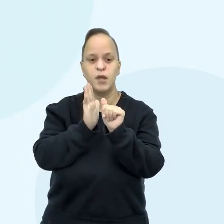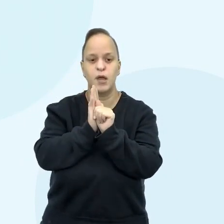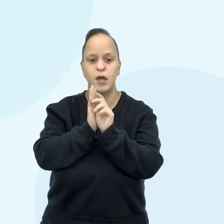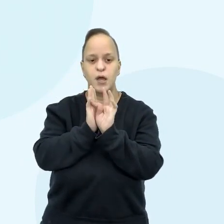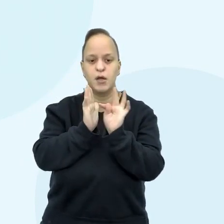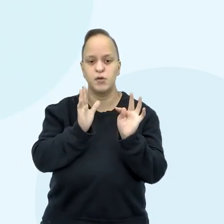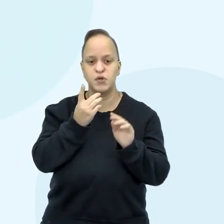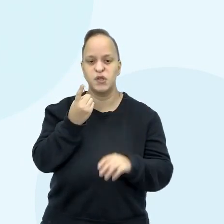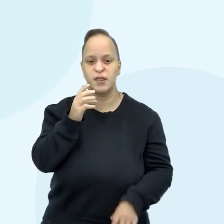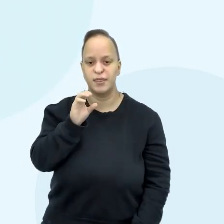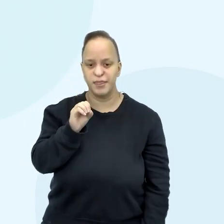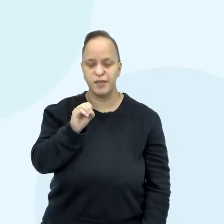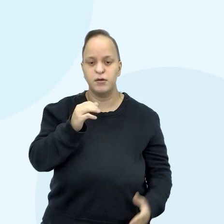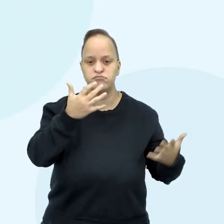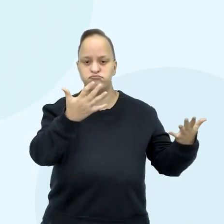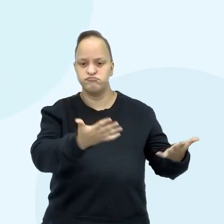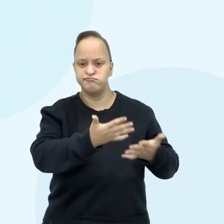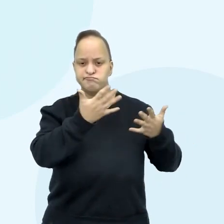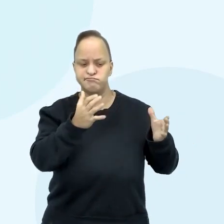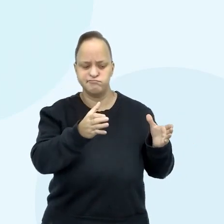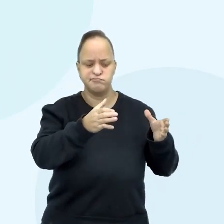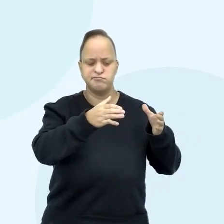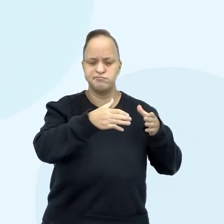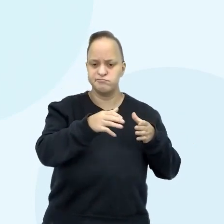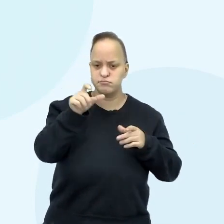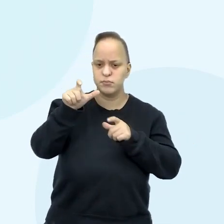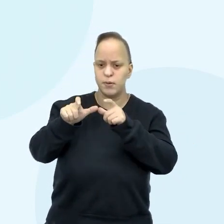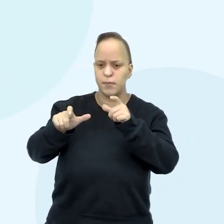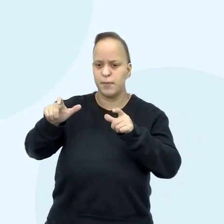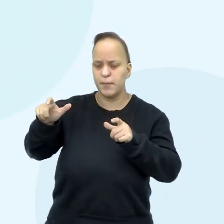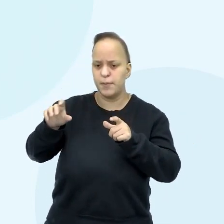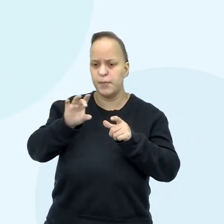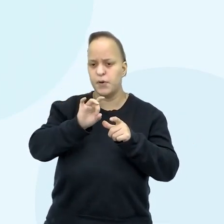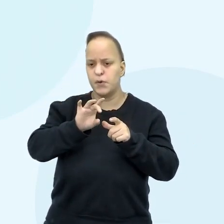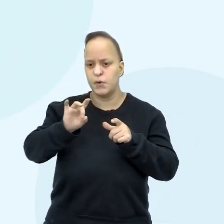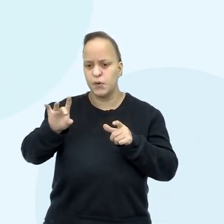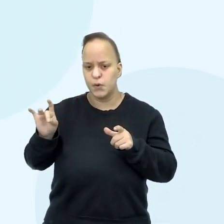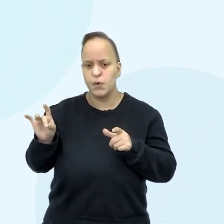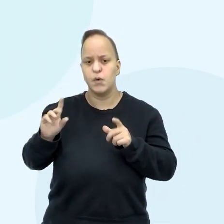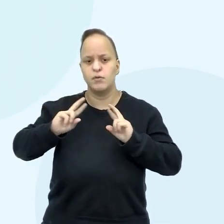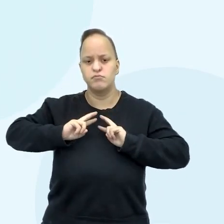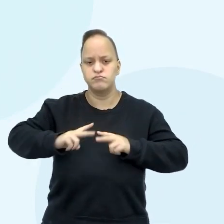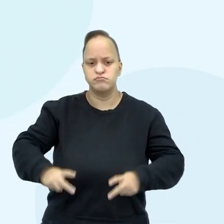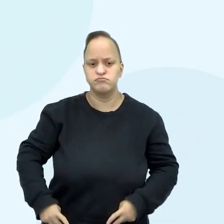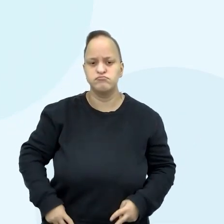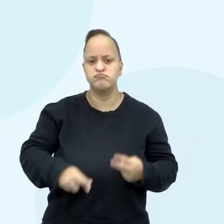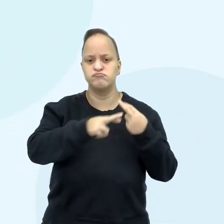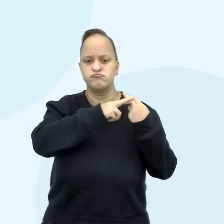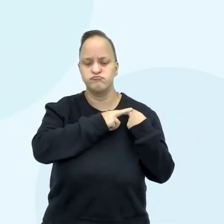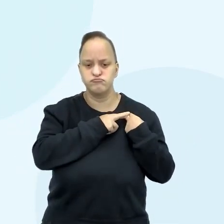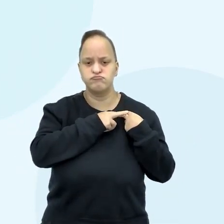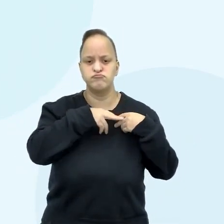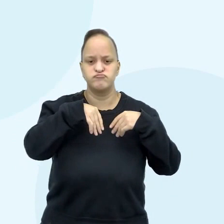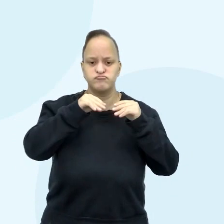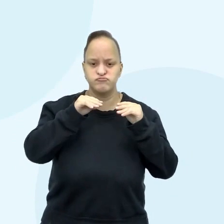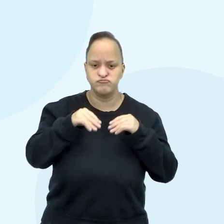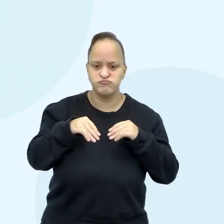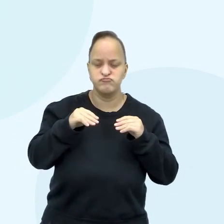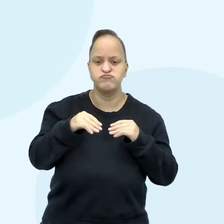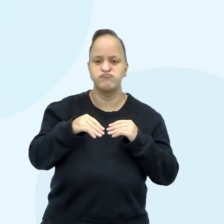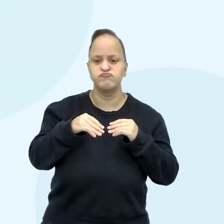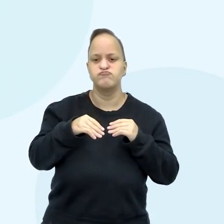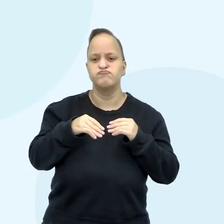incentivar pessoal e coletivamente com autonomia, responsabilidade, flexibilidade, resiliência, a abertura